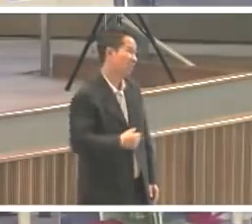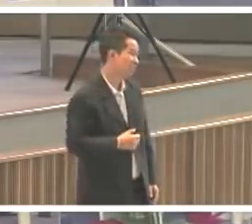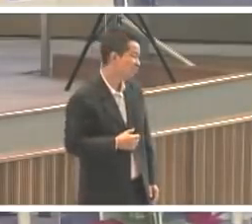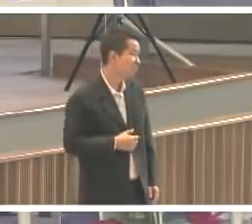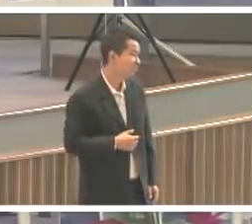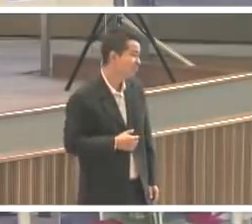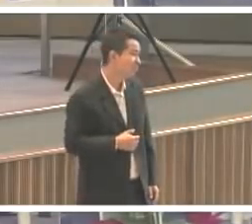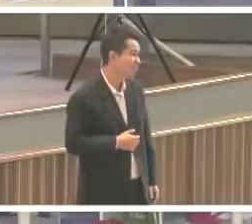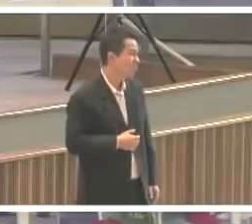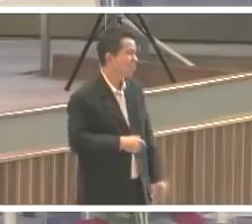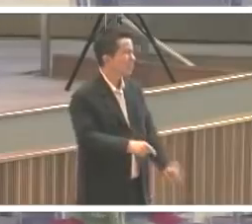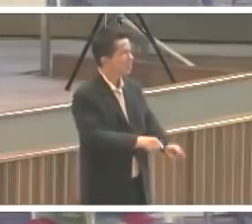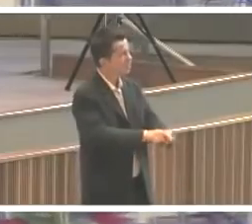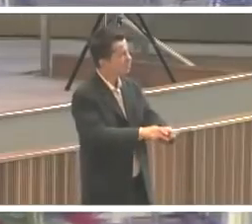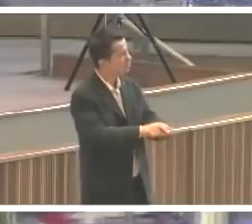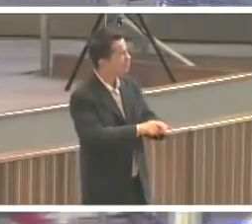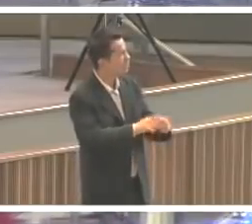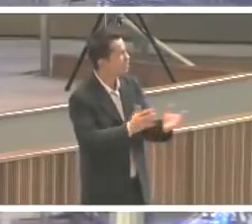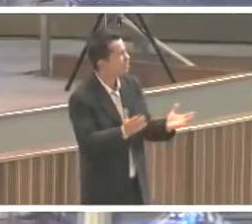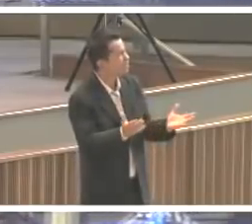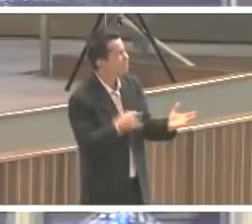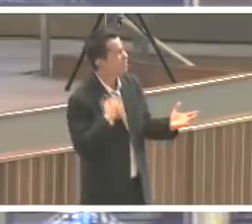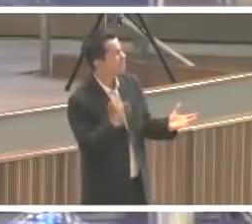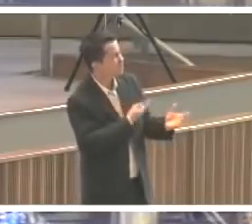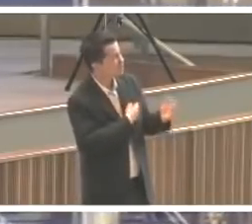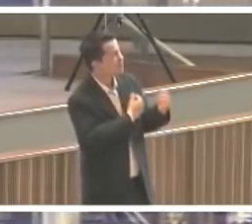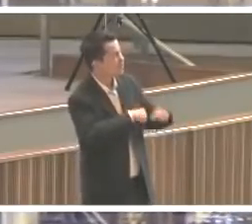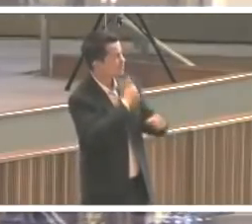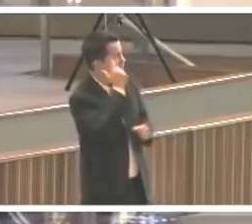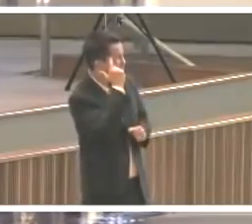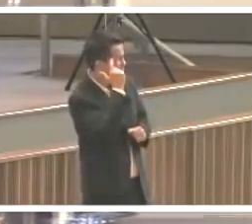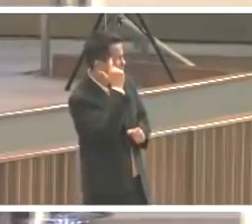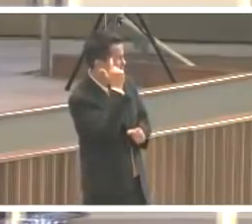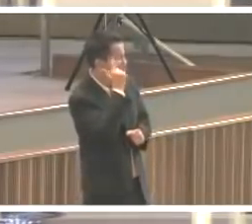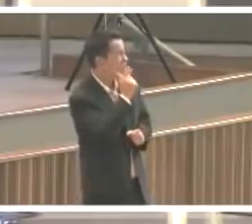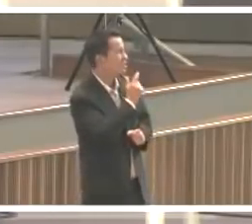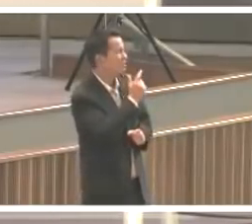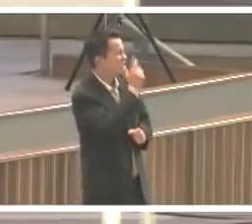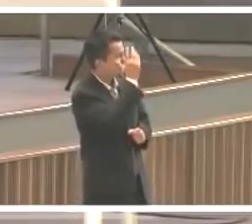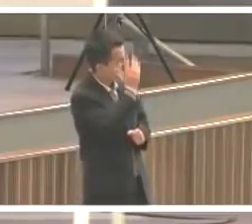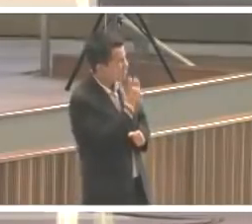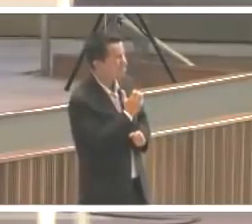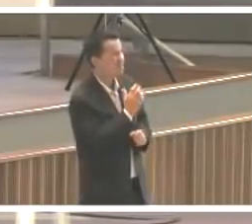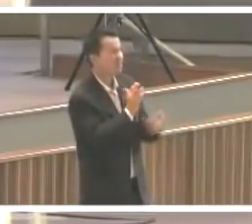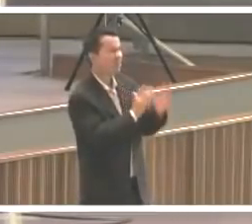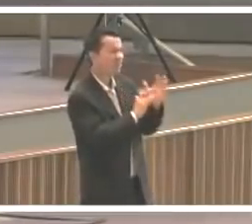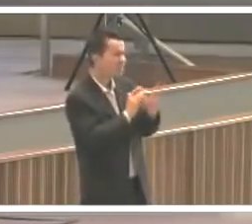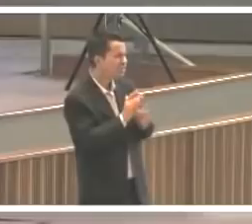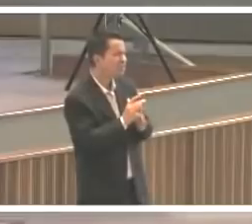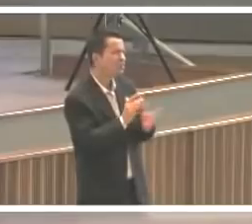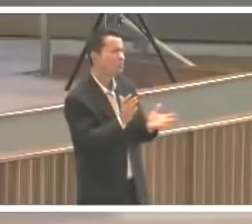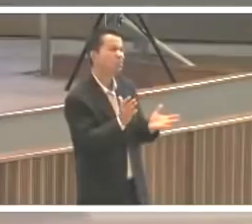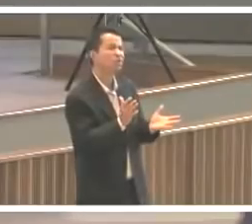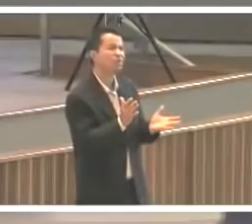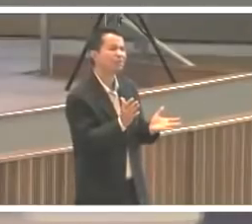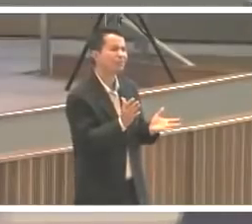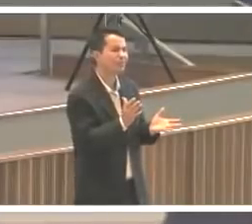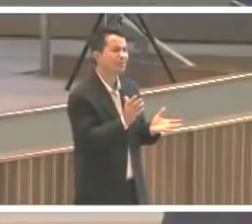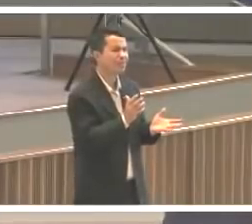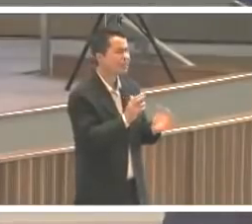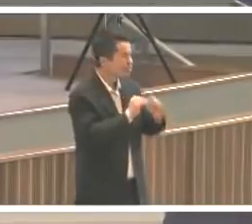a gente olha essa palavra de Jesus, a gente vai descobrir que não é que as pessoas não percebiam os